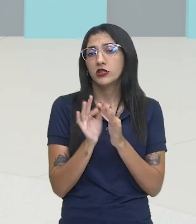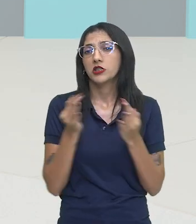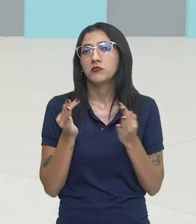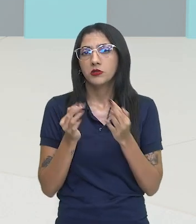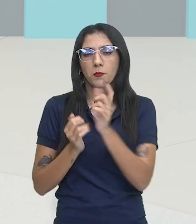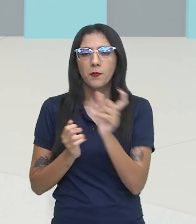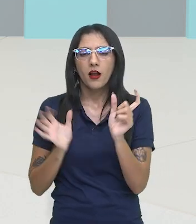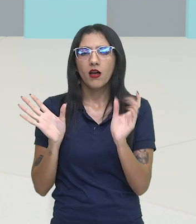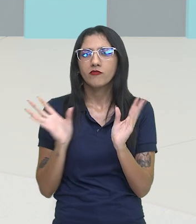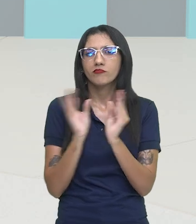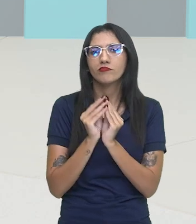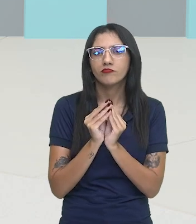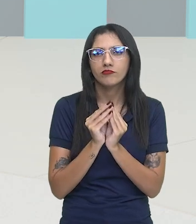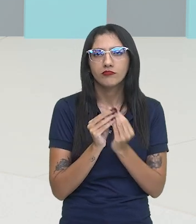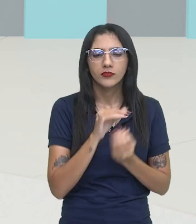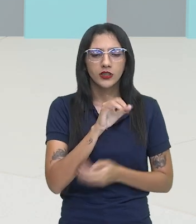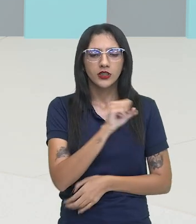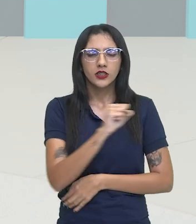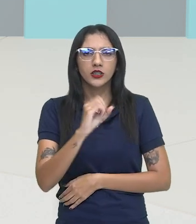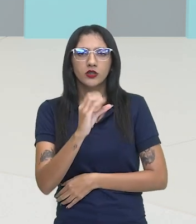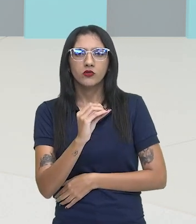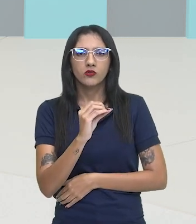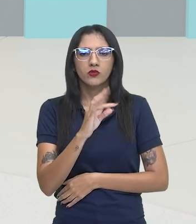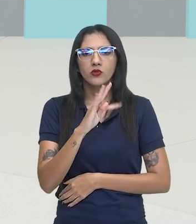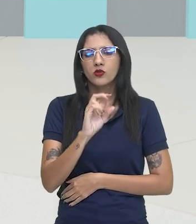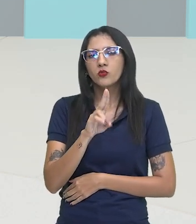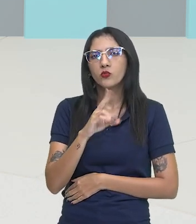isso tudo, tudo isso, toda essa